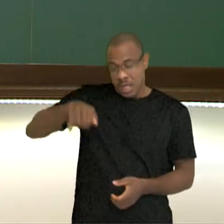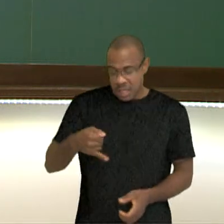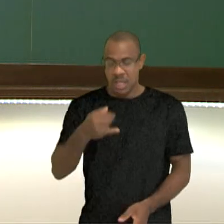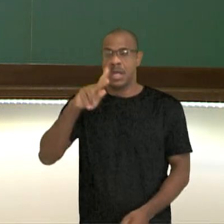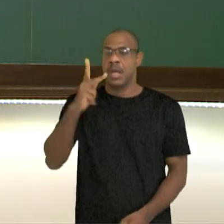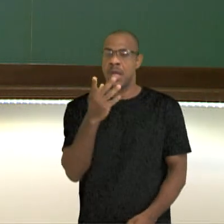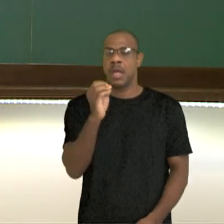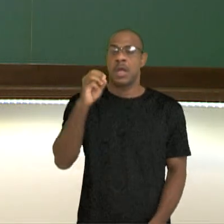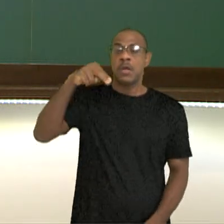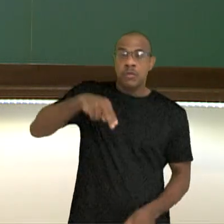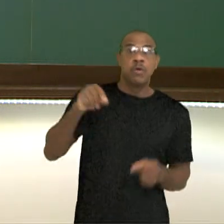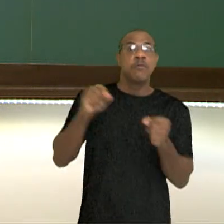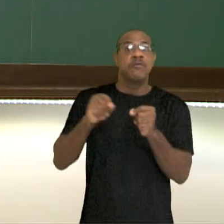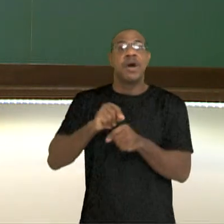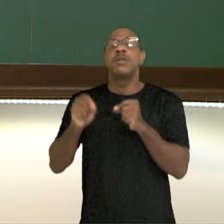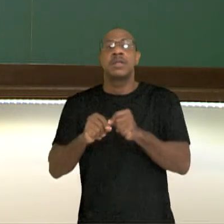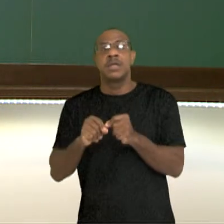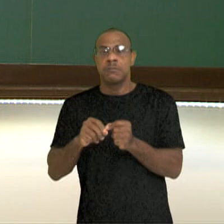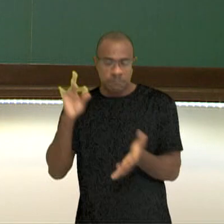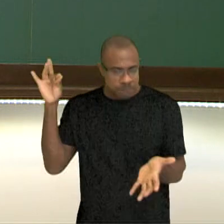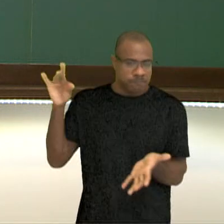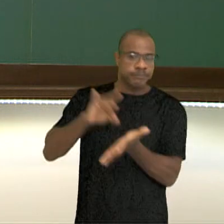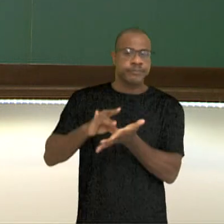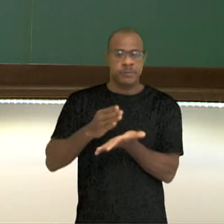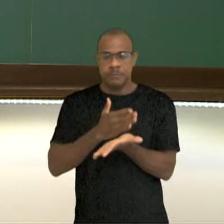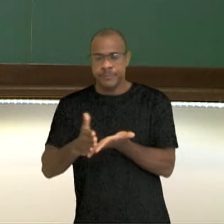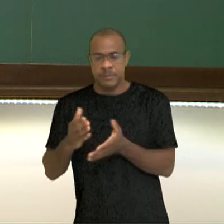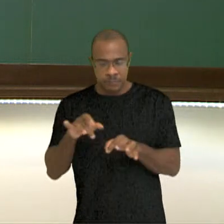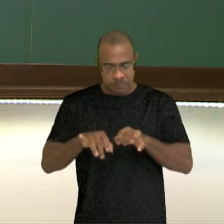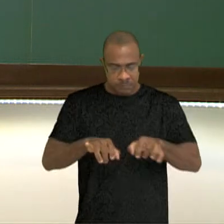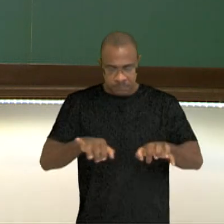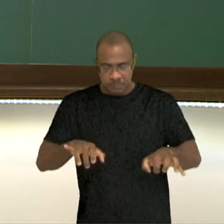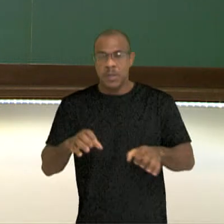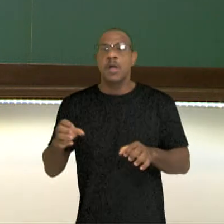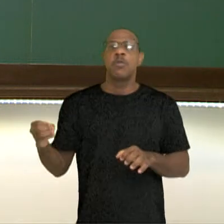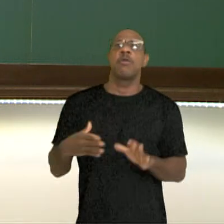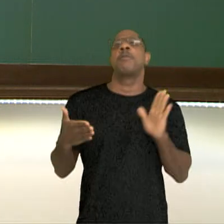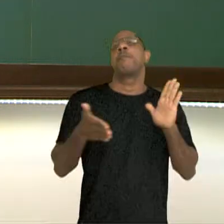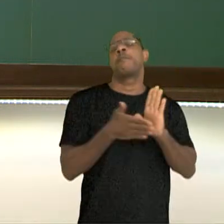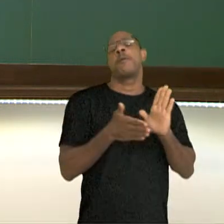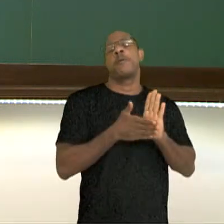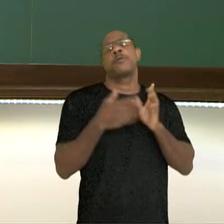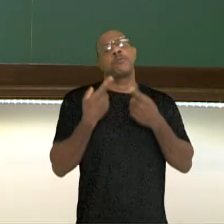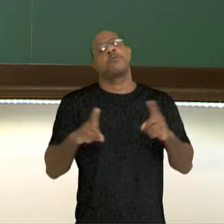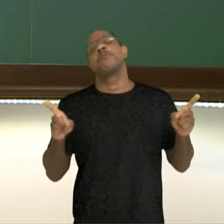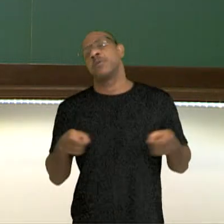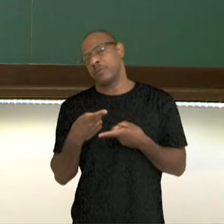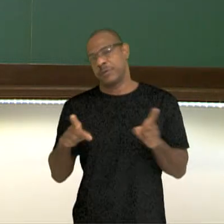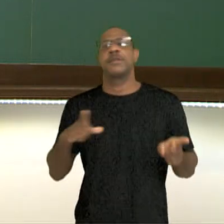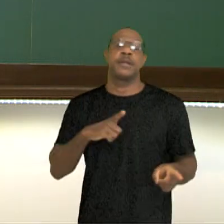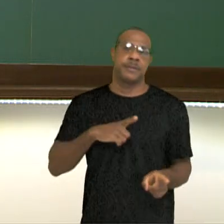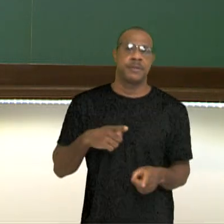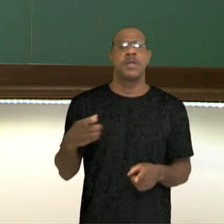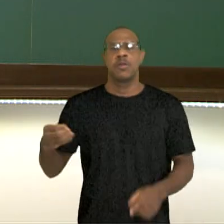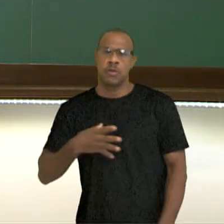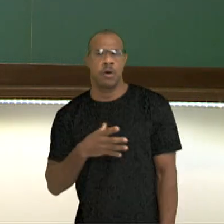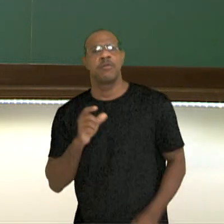quem consegue estabelecer o marco inicial para essas novas propostas de música, essas